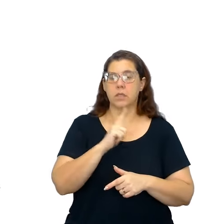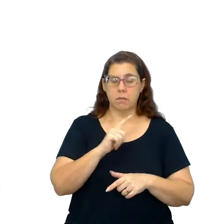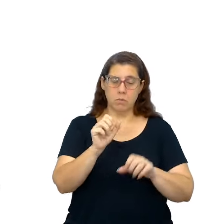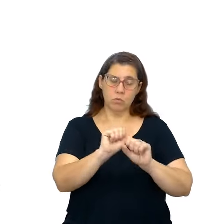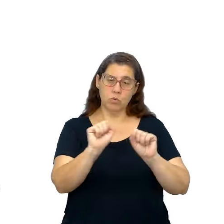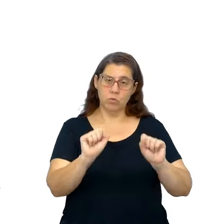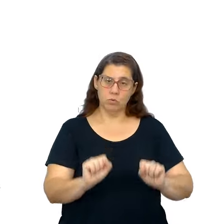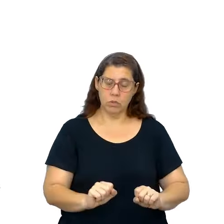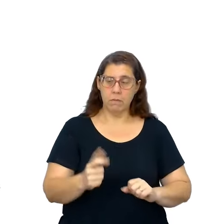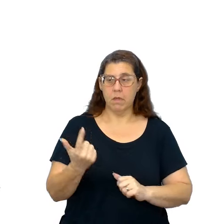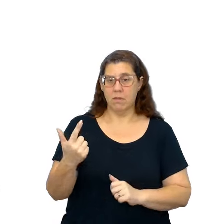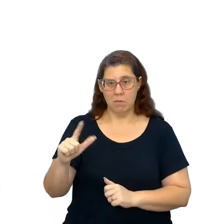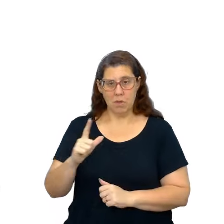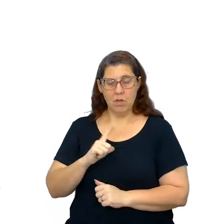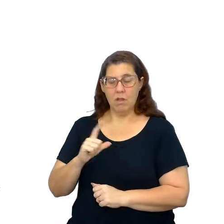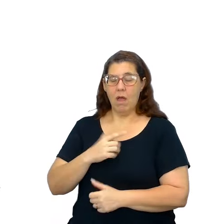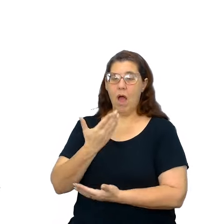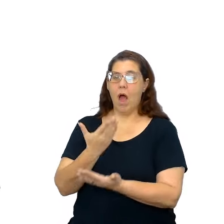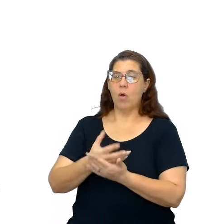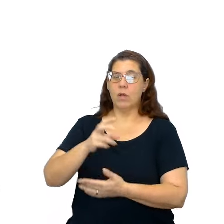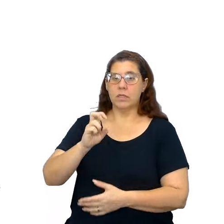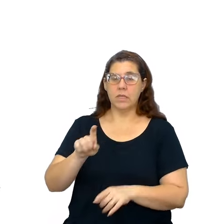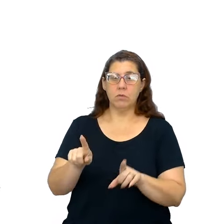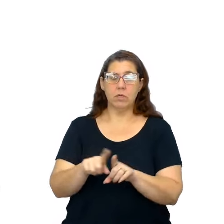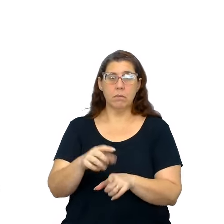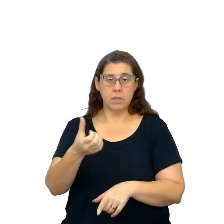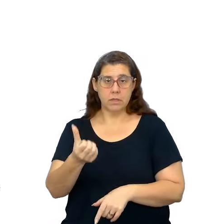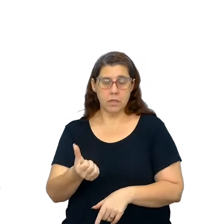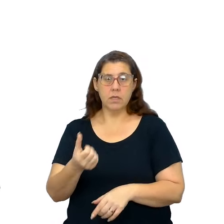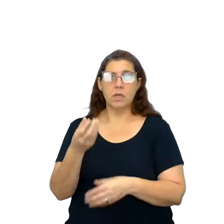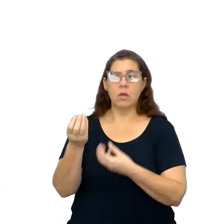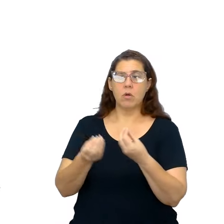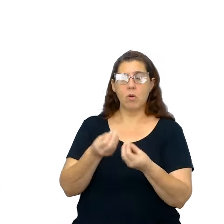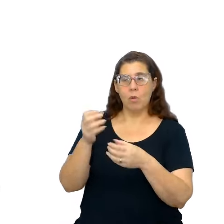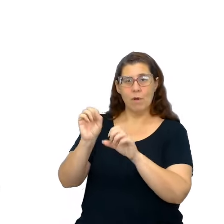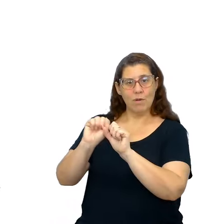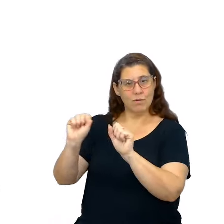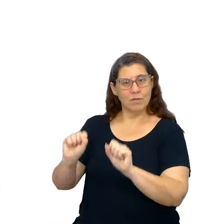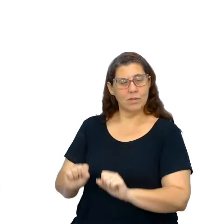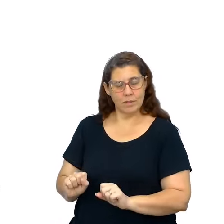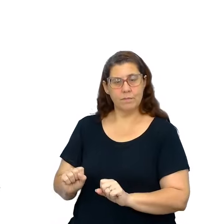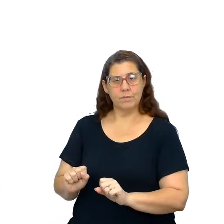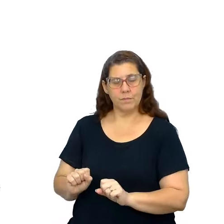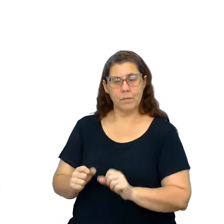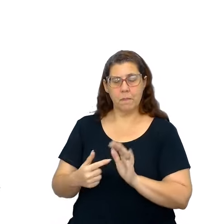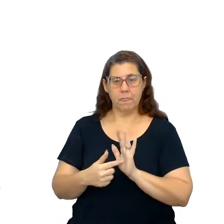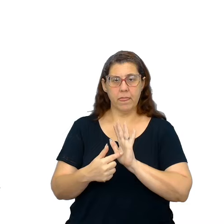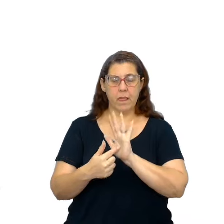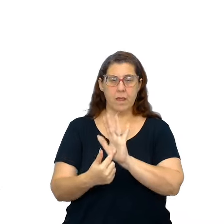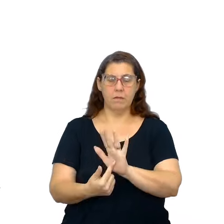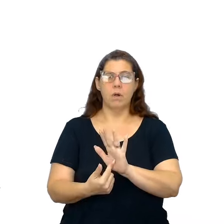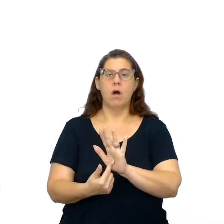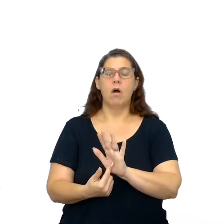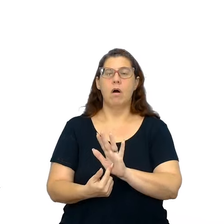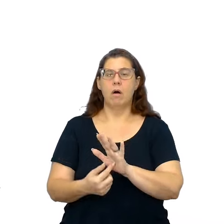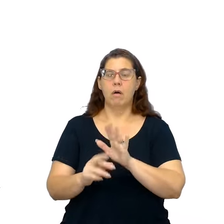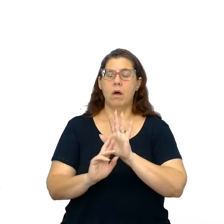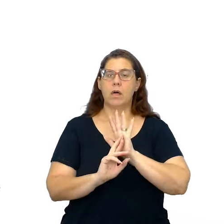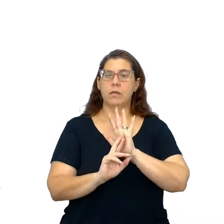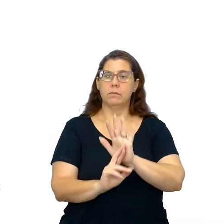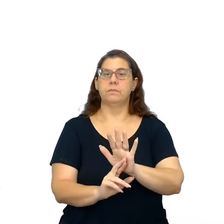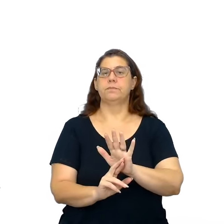sistema. Depois, nas aulas 5 e 6, ele traz como que o sistema se apresenta e como que são essas